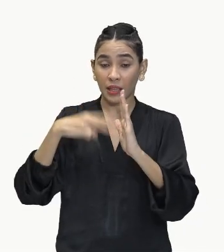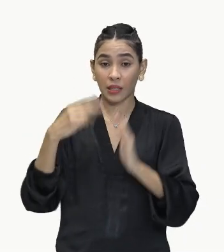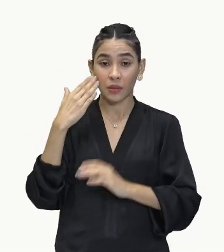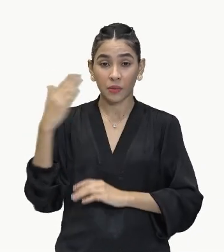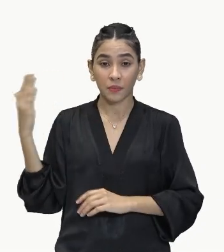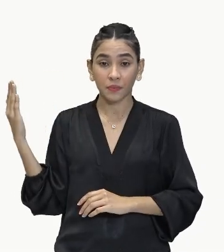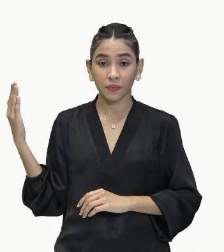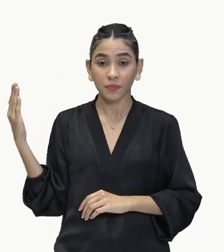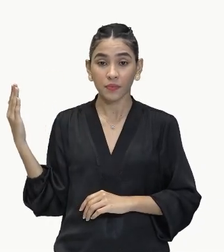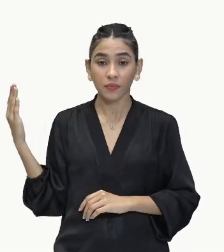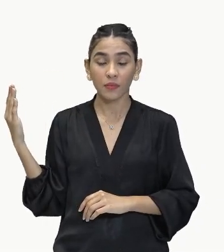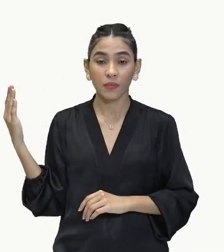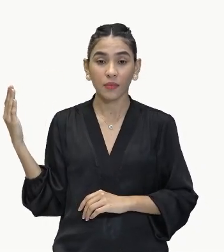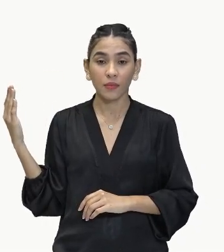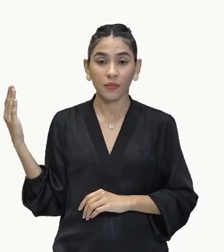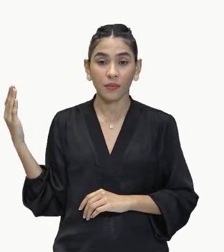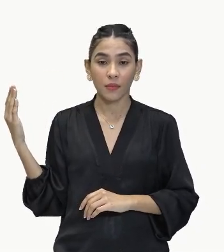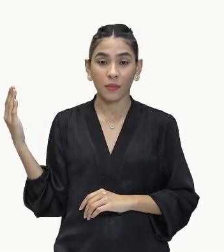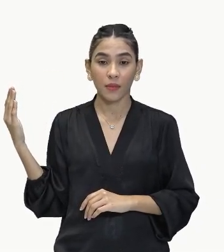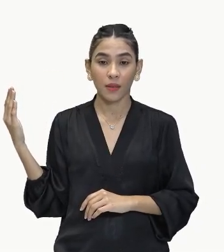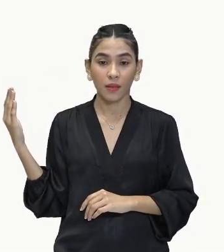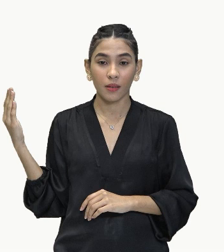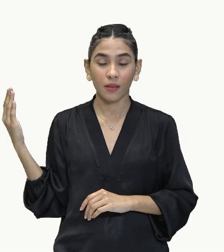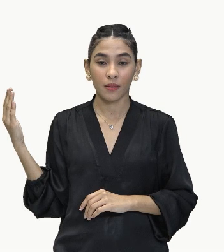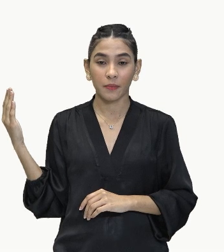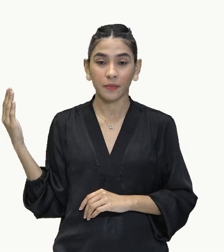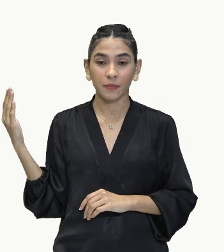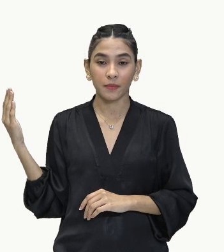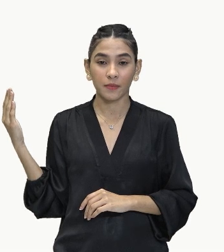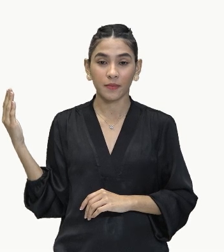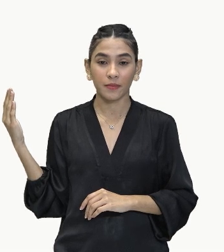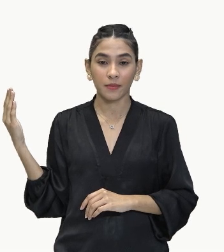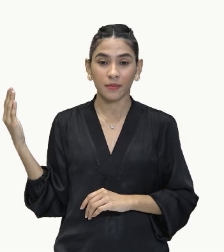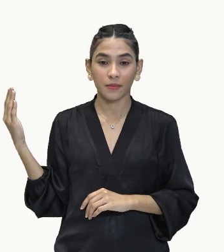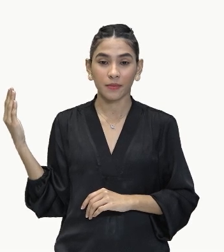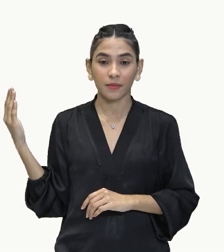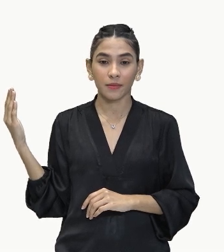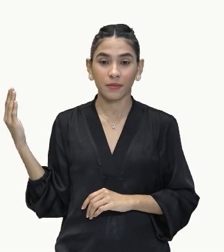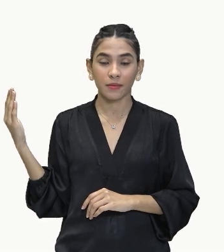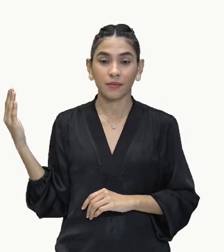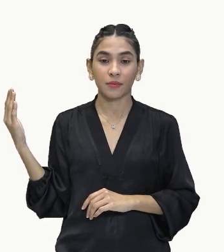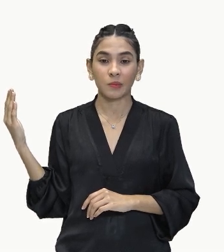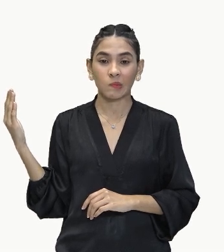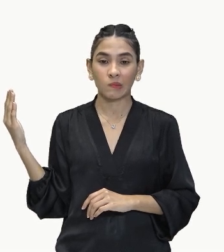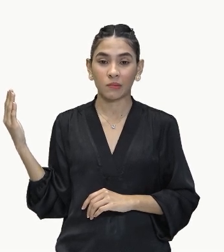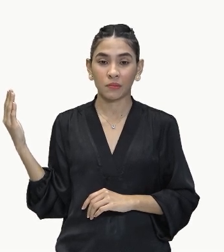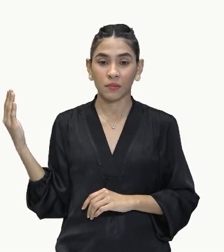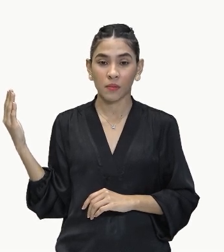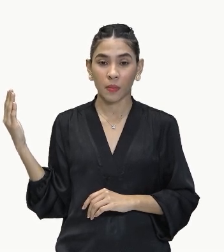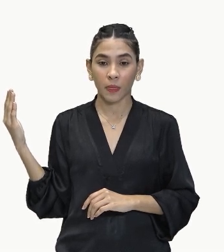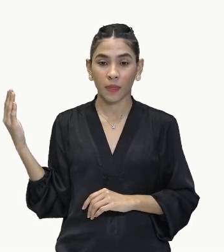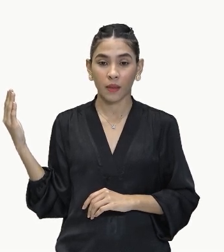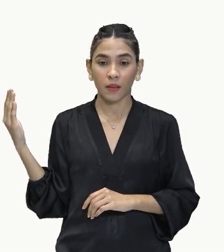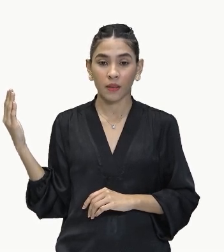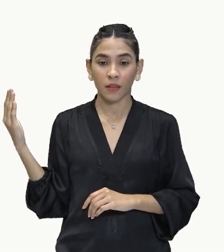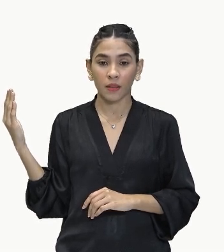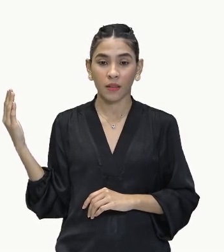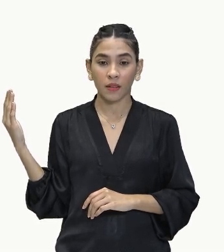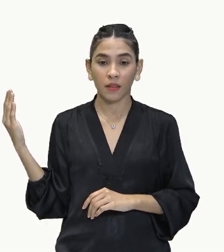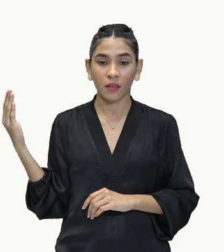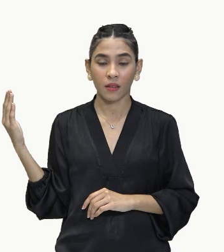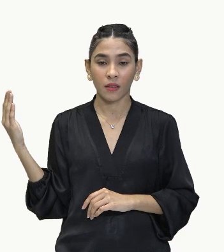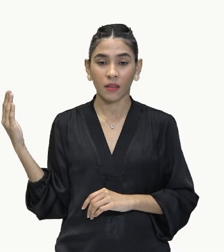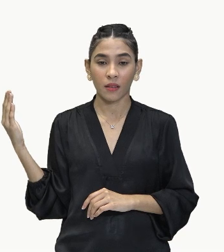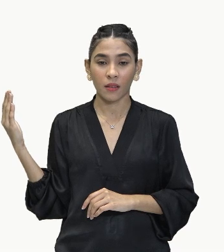críticas céticas. Não há mais poesia, mas há artes poéticas. Bradem a soma o sapo tanoeiro.